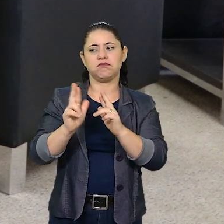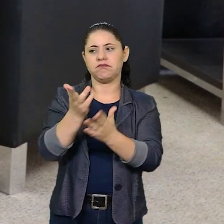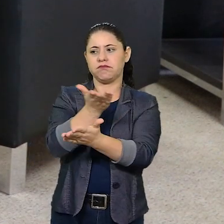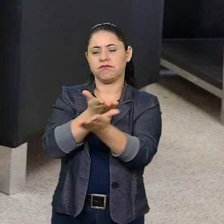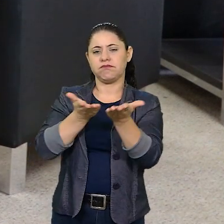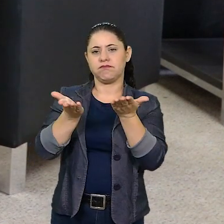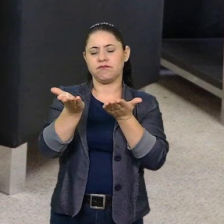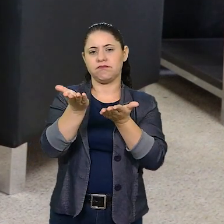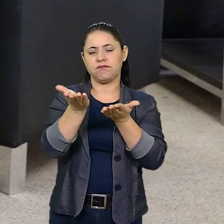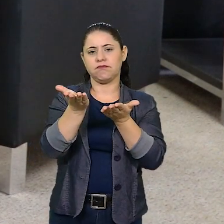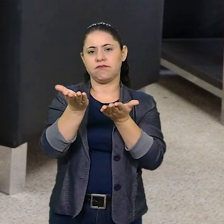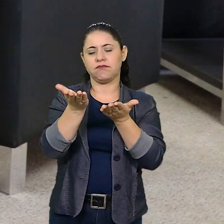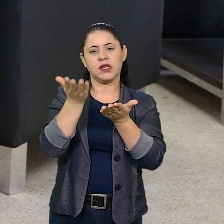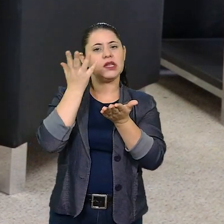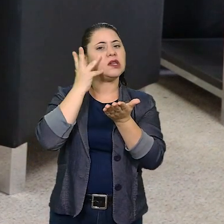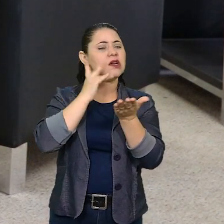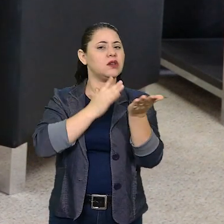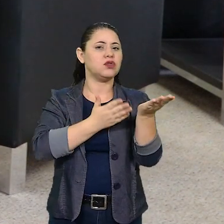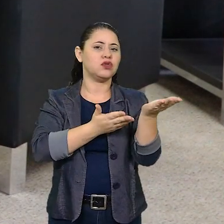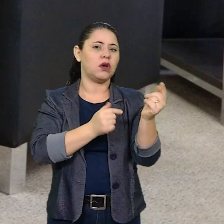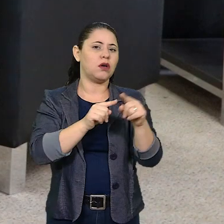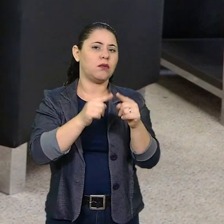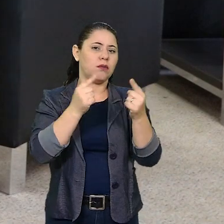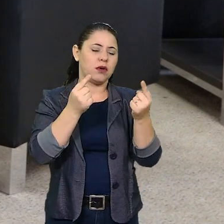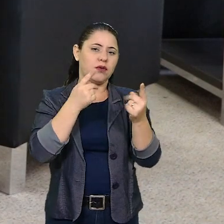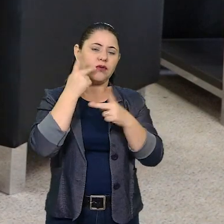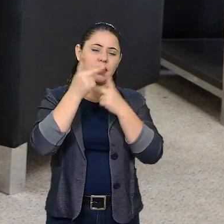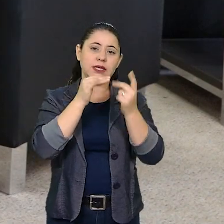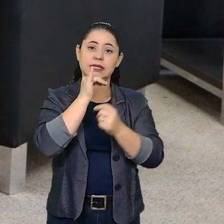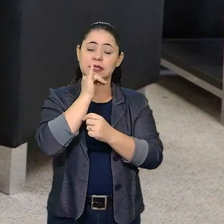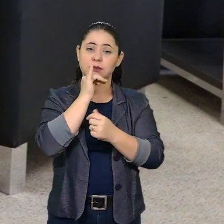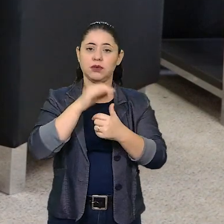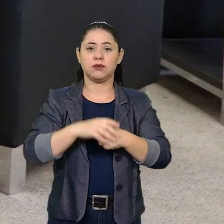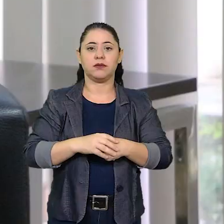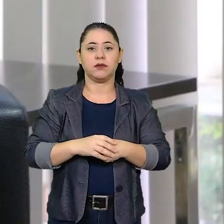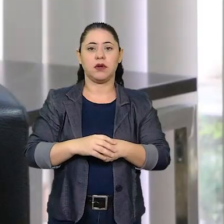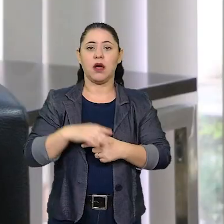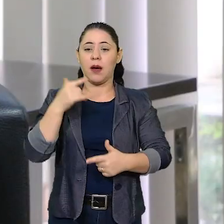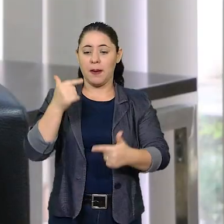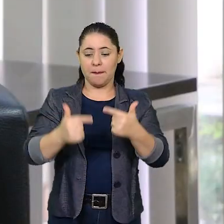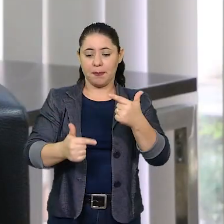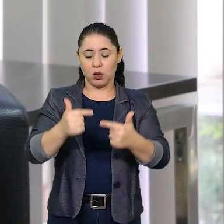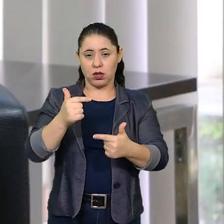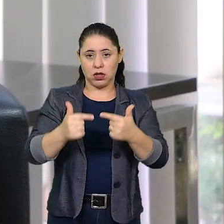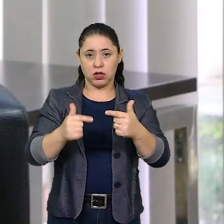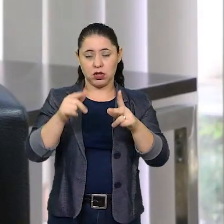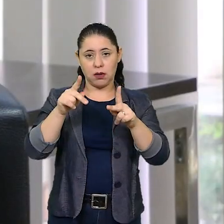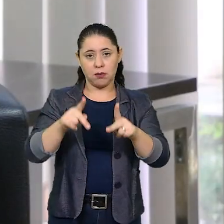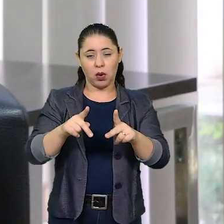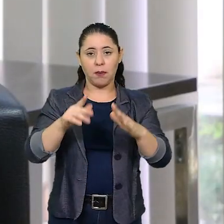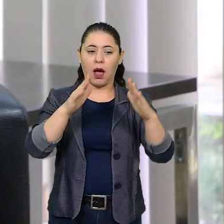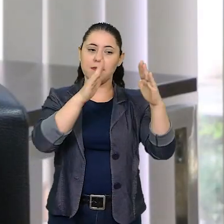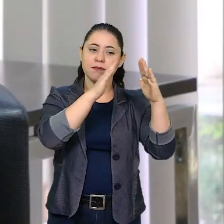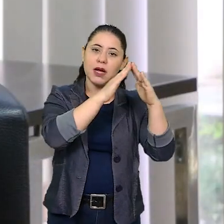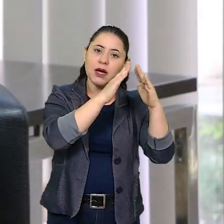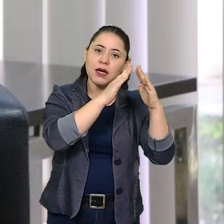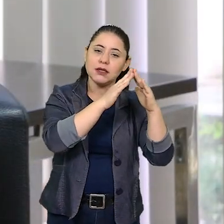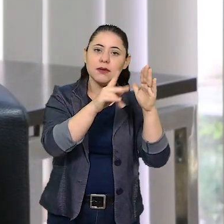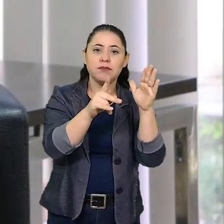não se relaciona com infância e adolescência, mas a gente fala, por exemplo, da política habitacional